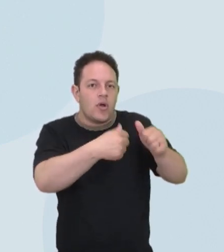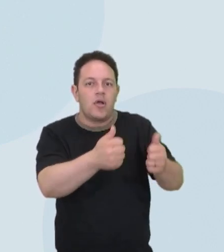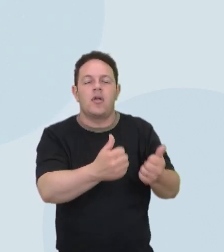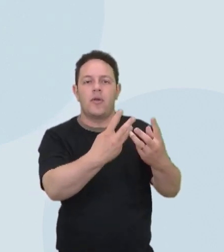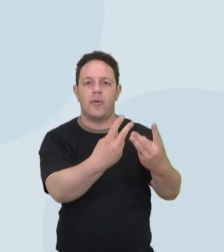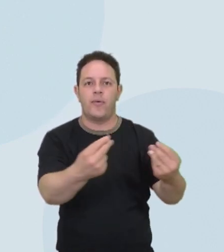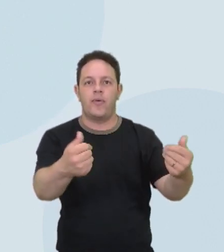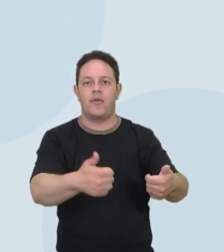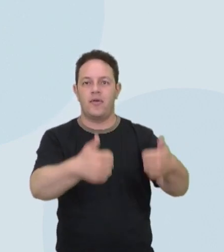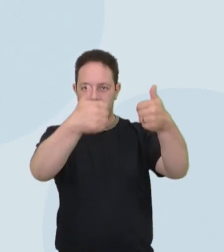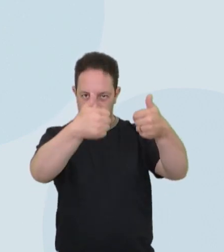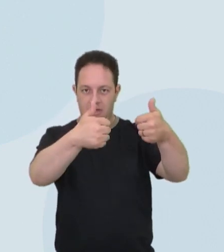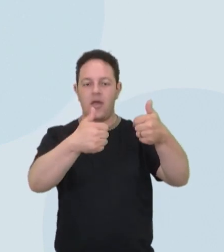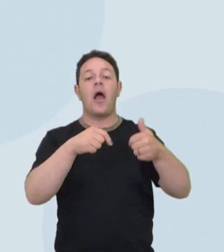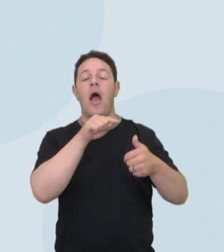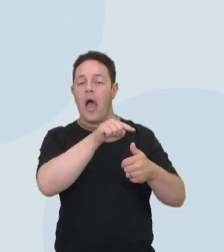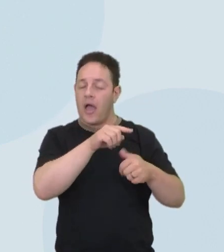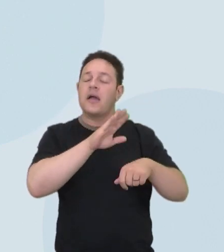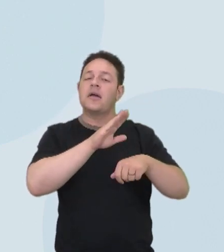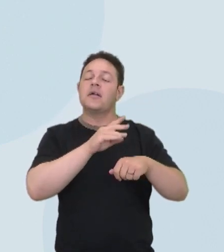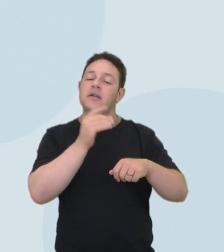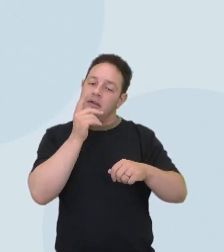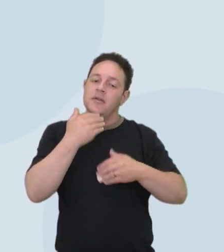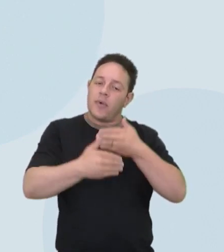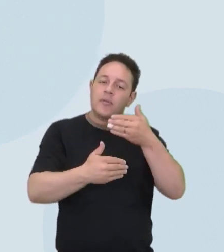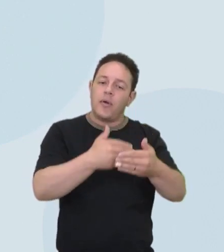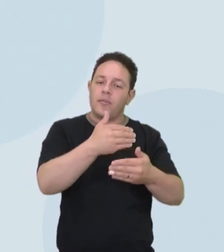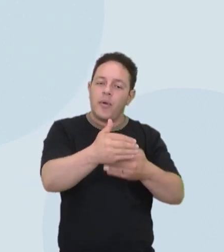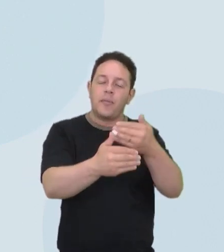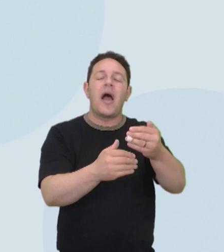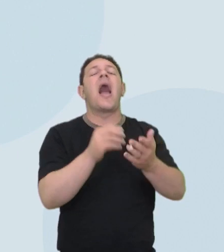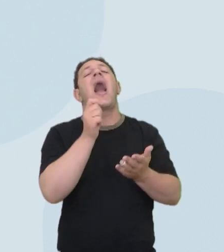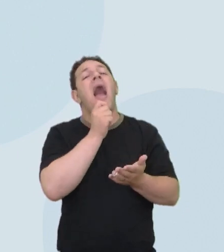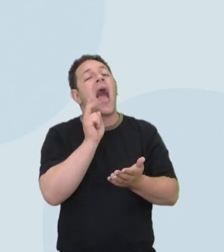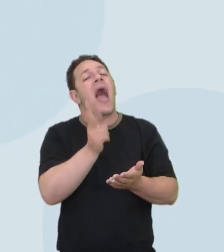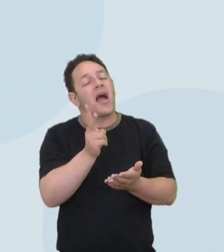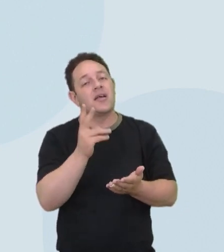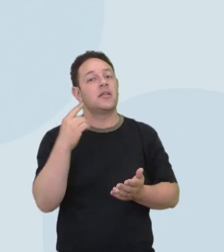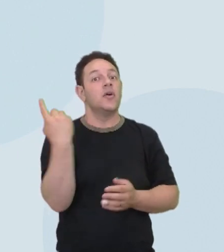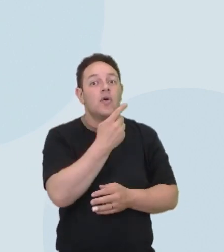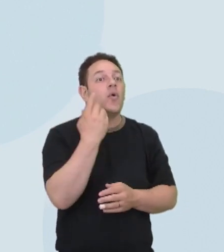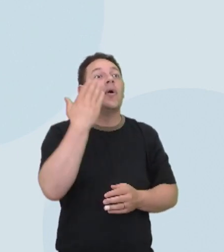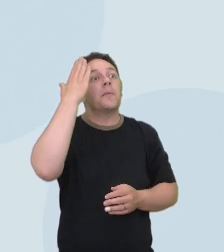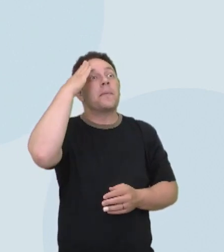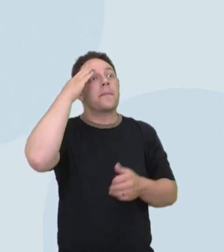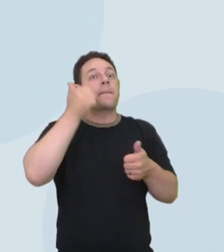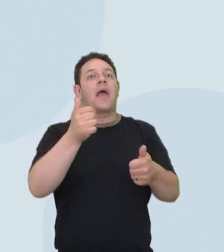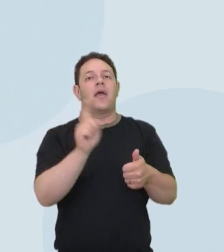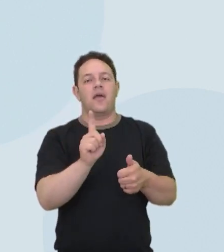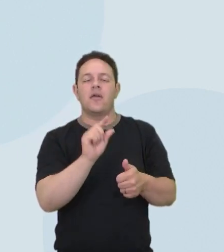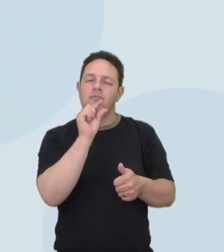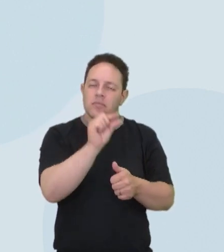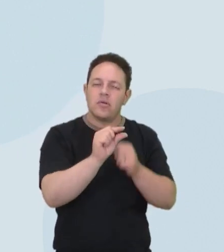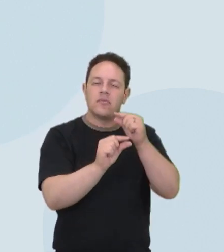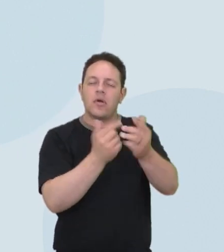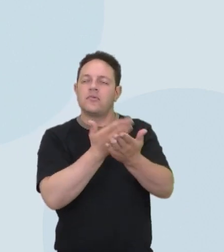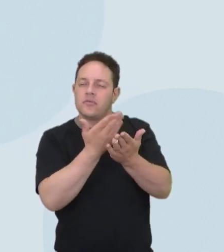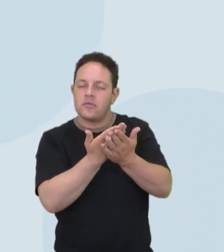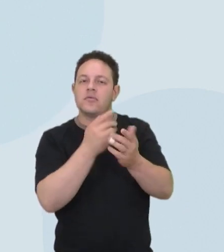são processos, então, que estão aí, olha, ainda sendo estudados e que podem, muitas